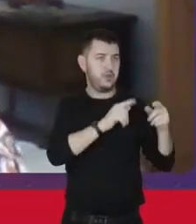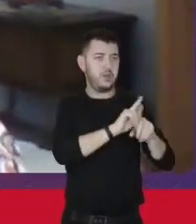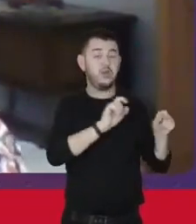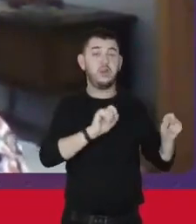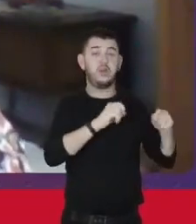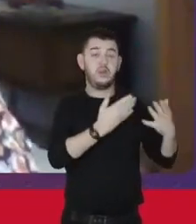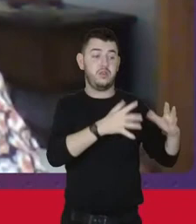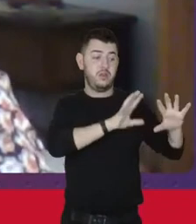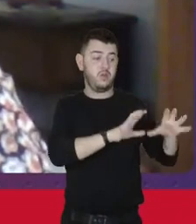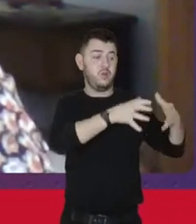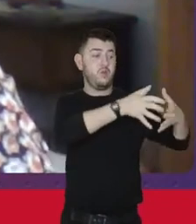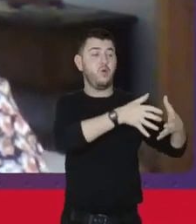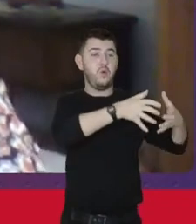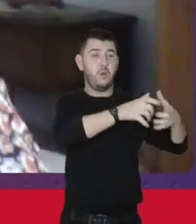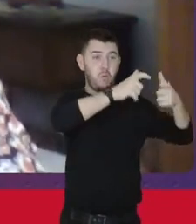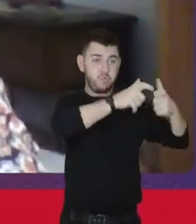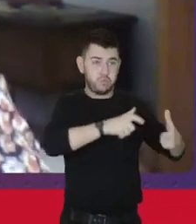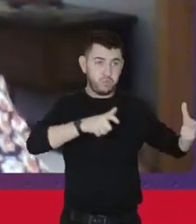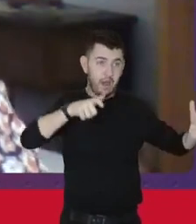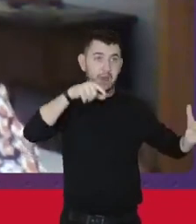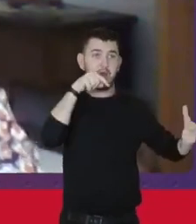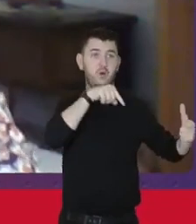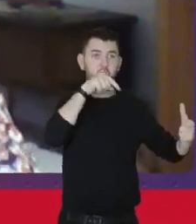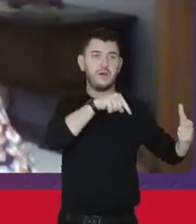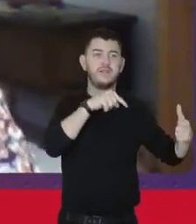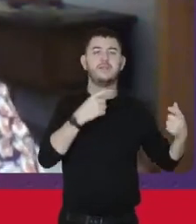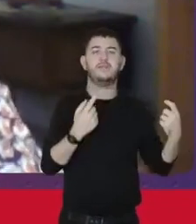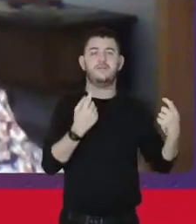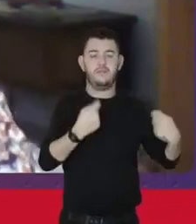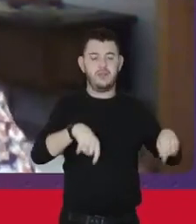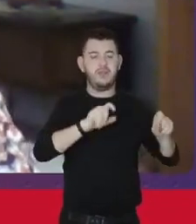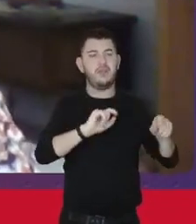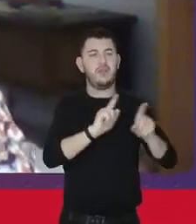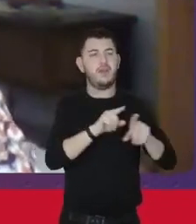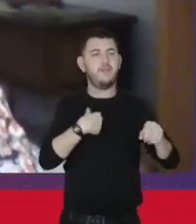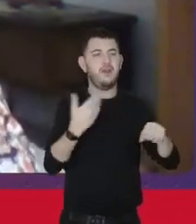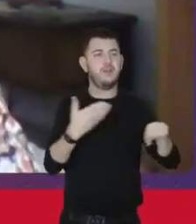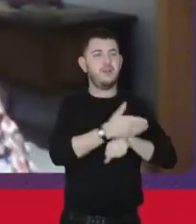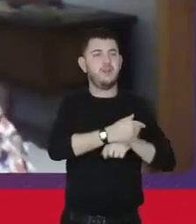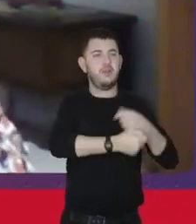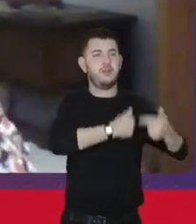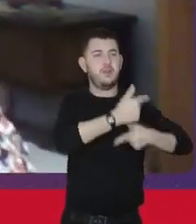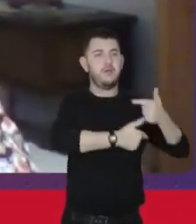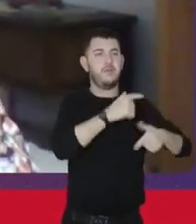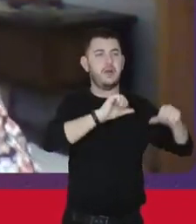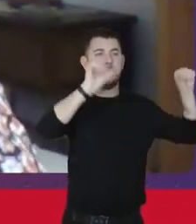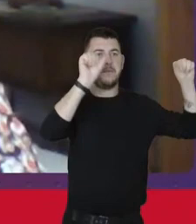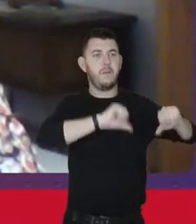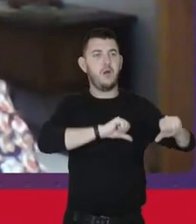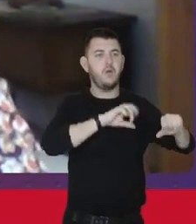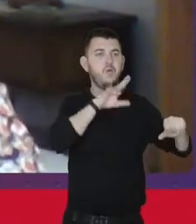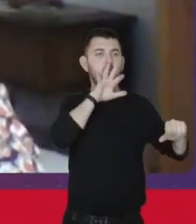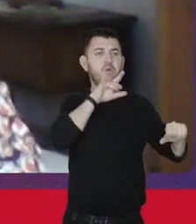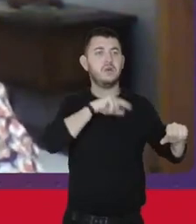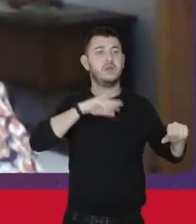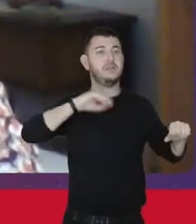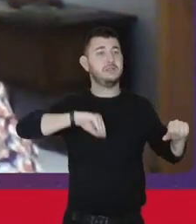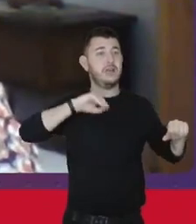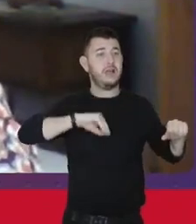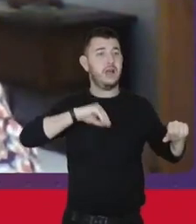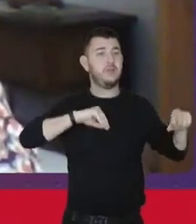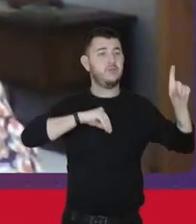e mulheres negros, tiveram que acessar os piores empregos e receber os